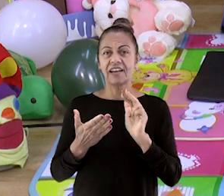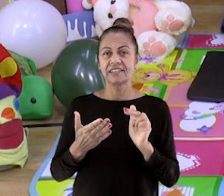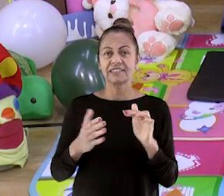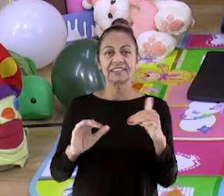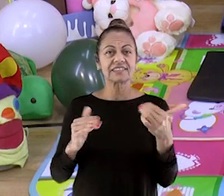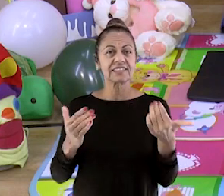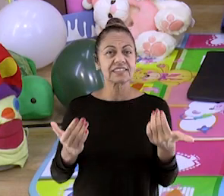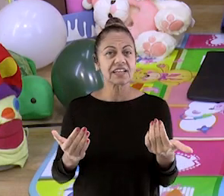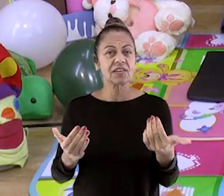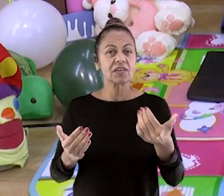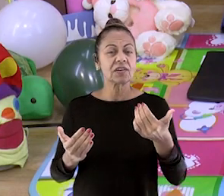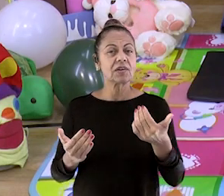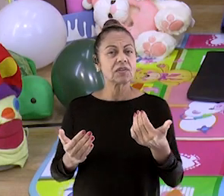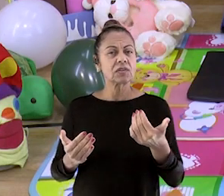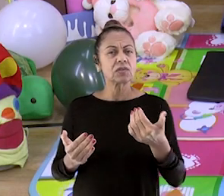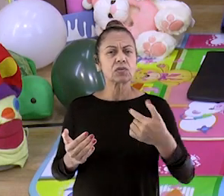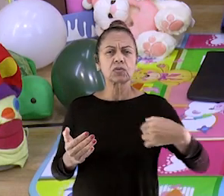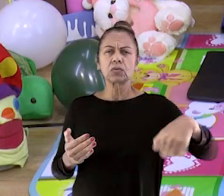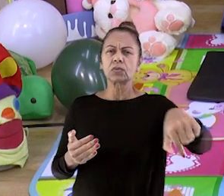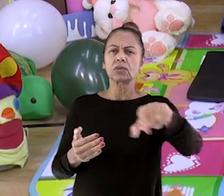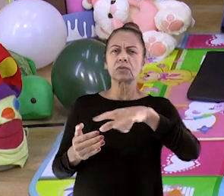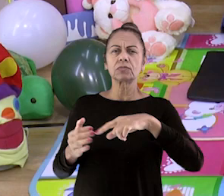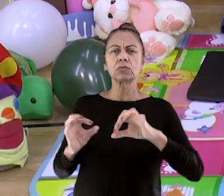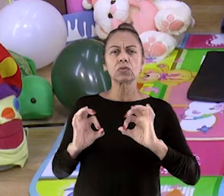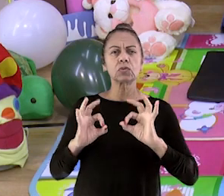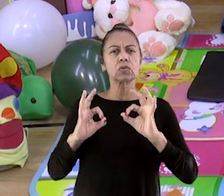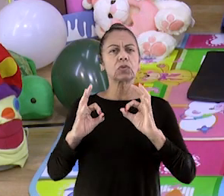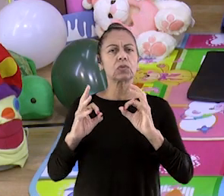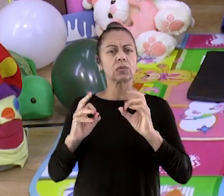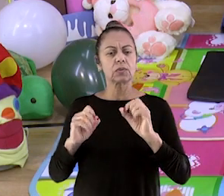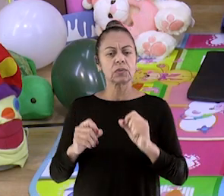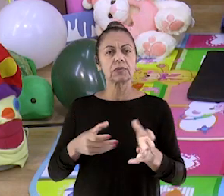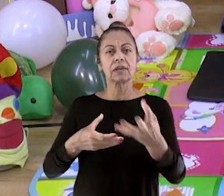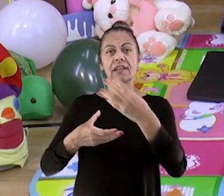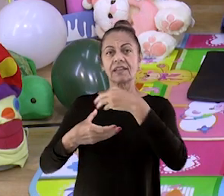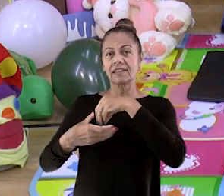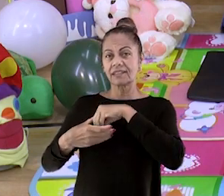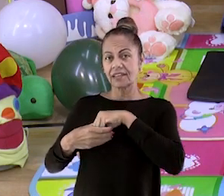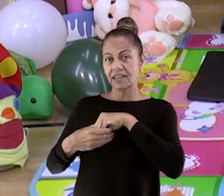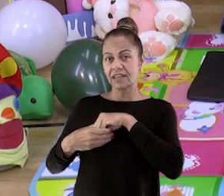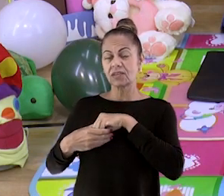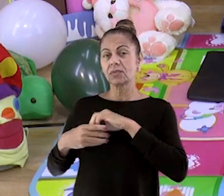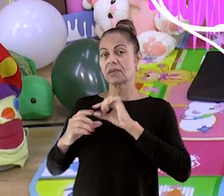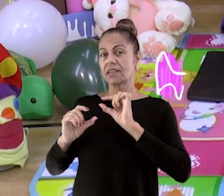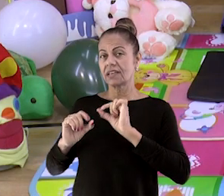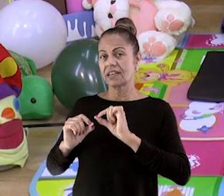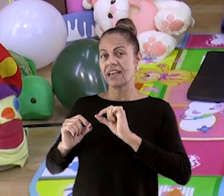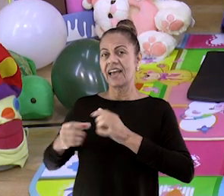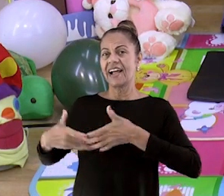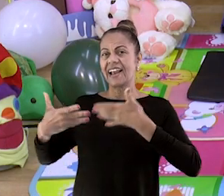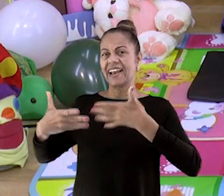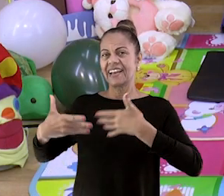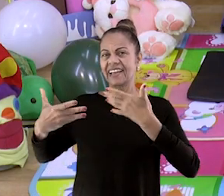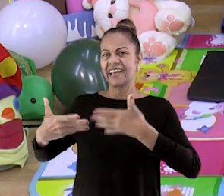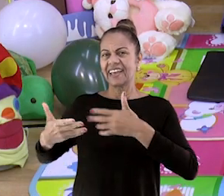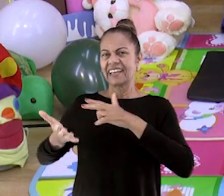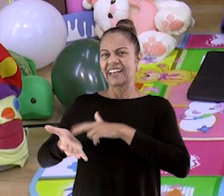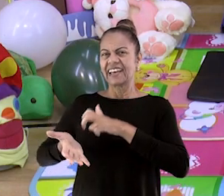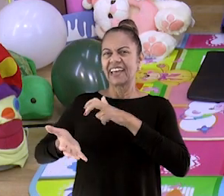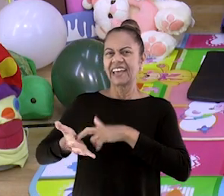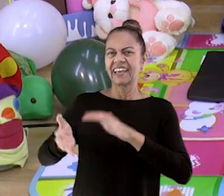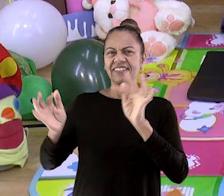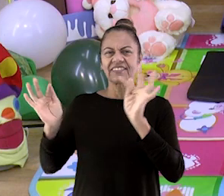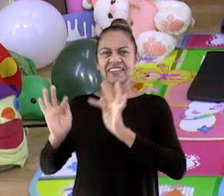seria legal que todo mundo tivesse dentro do coração muitas alegrias